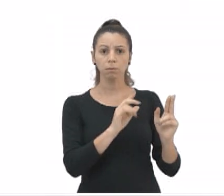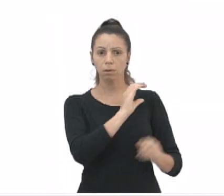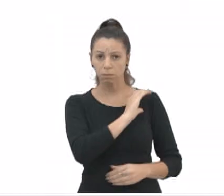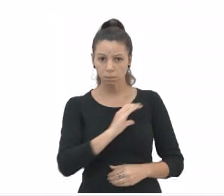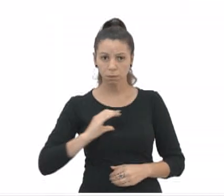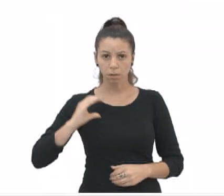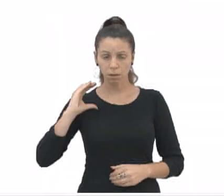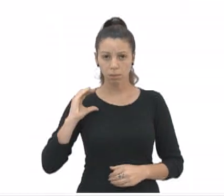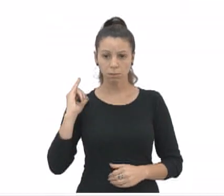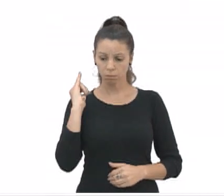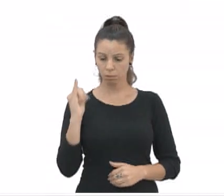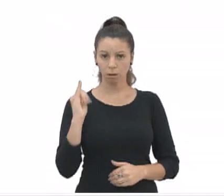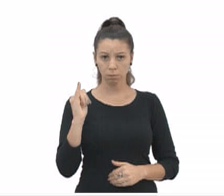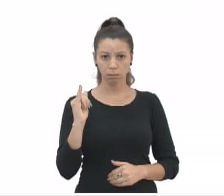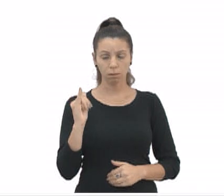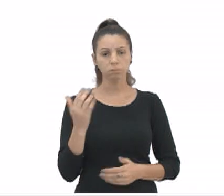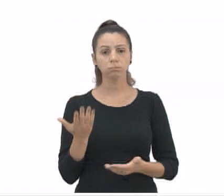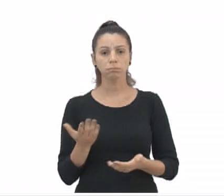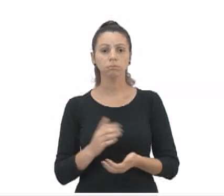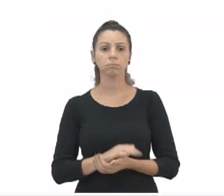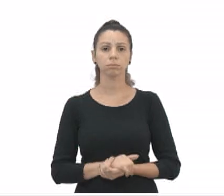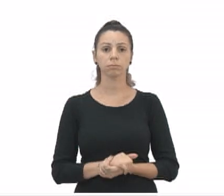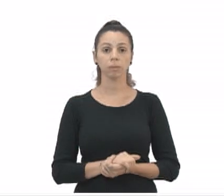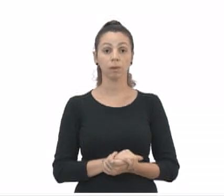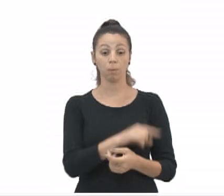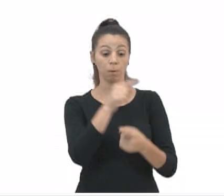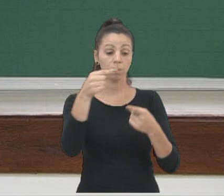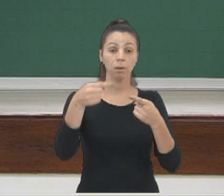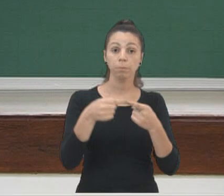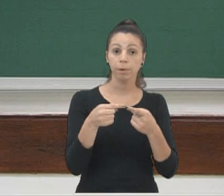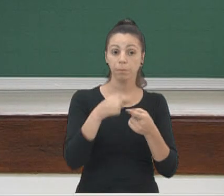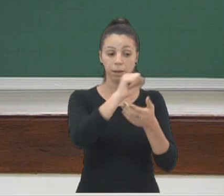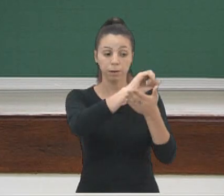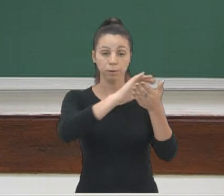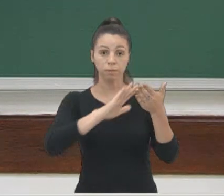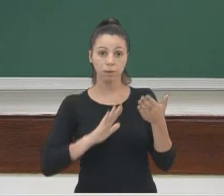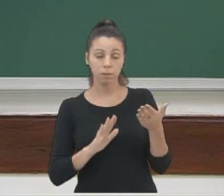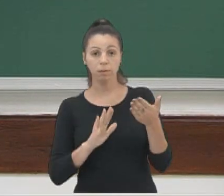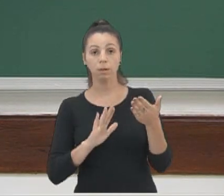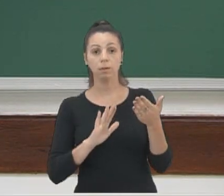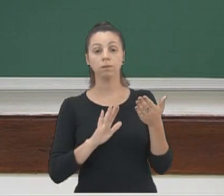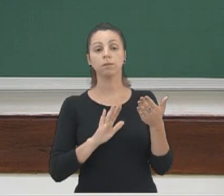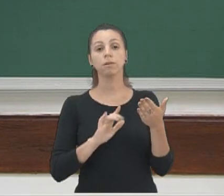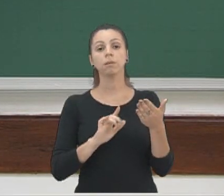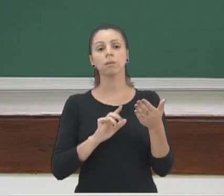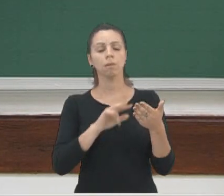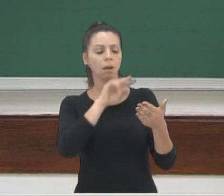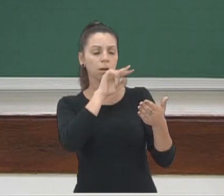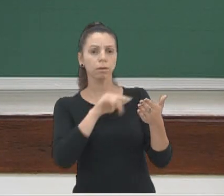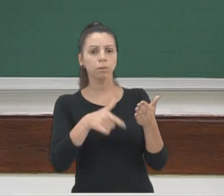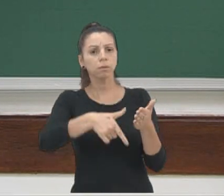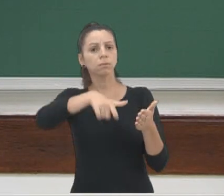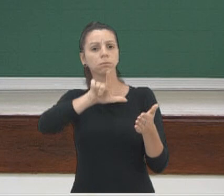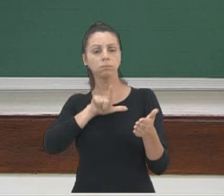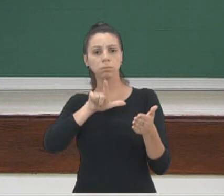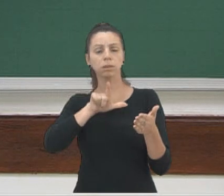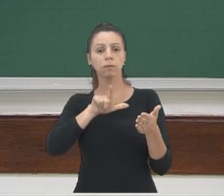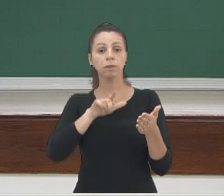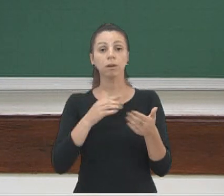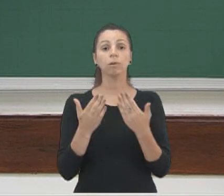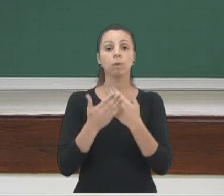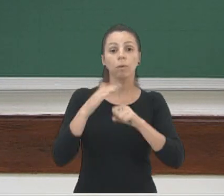aspectos? Lá no primeiro exercício que eu pedi para você, uma pré-leitura, né, a gente ia conversar sobre